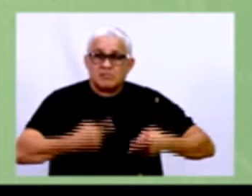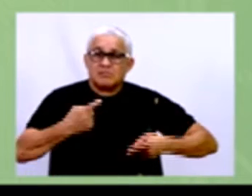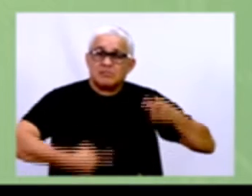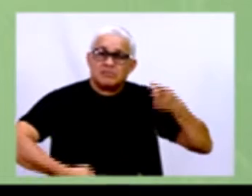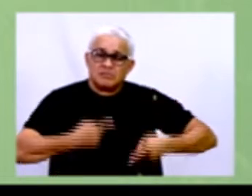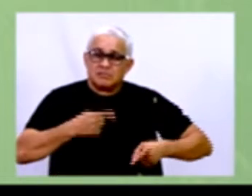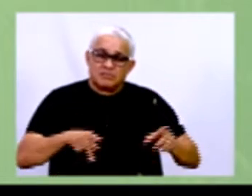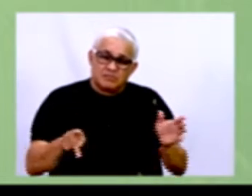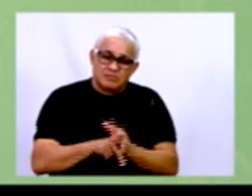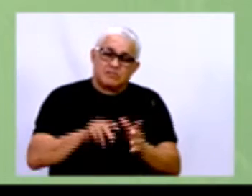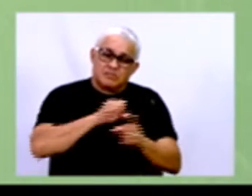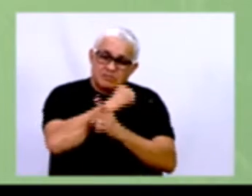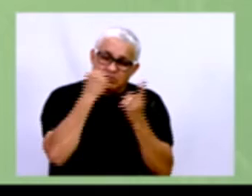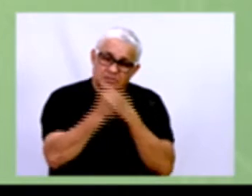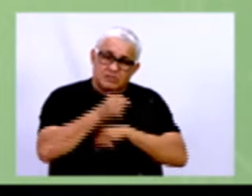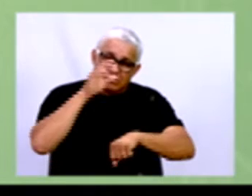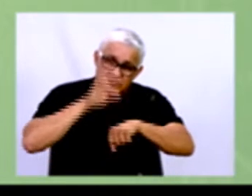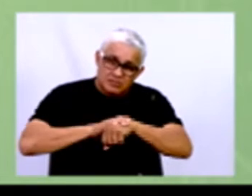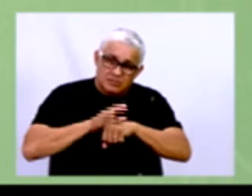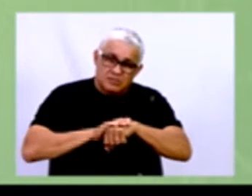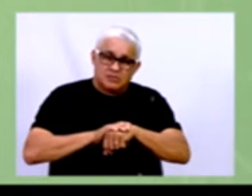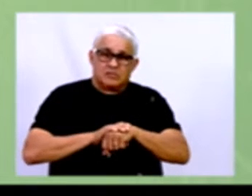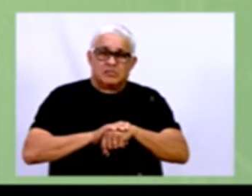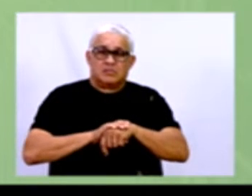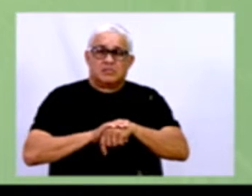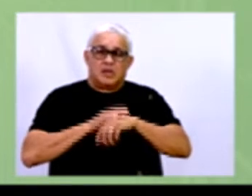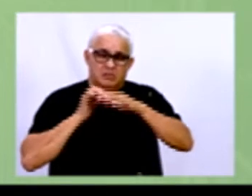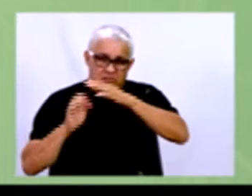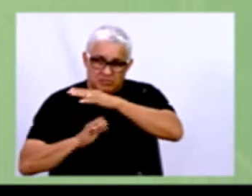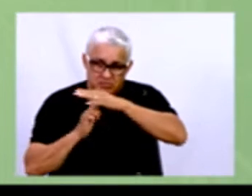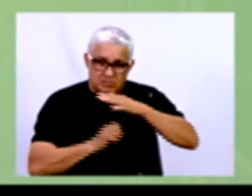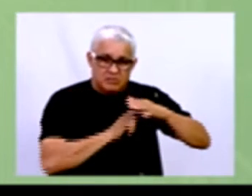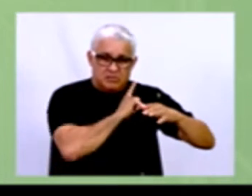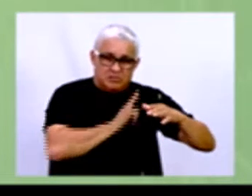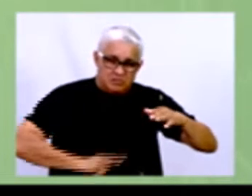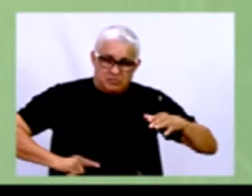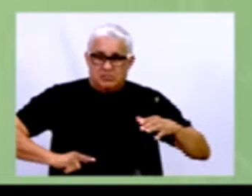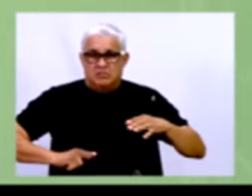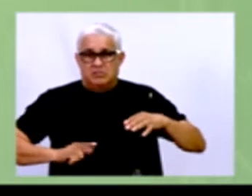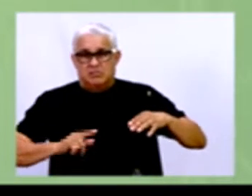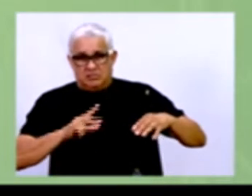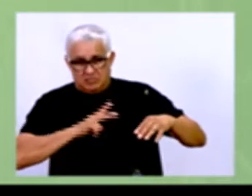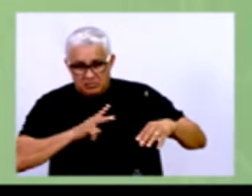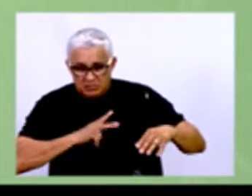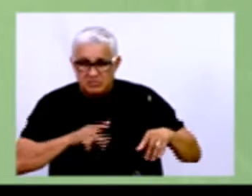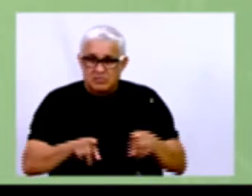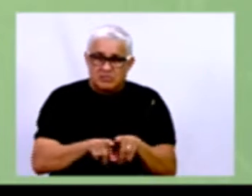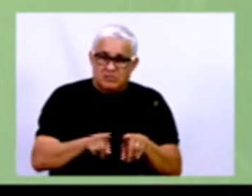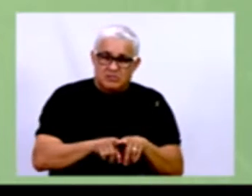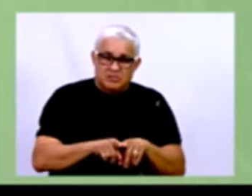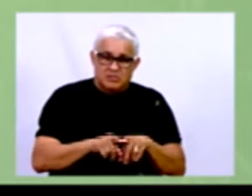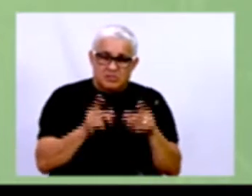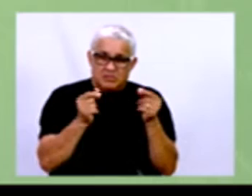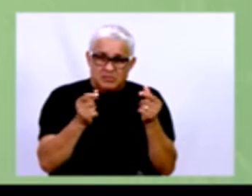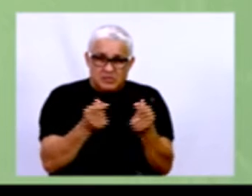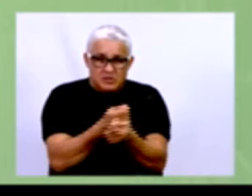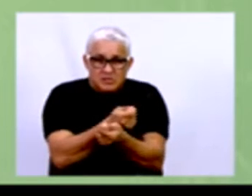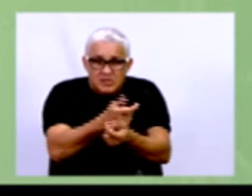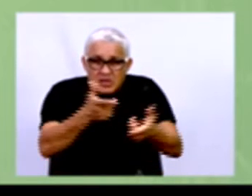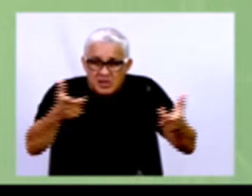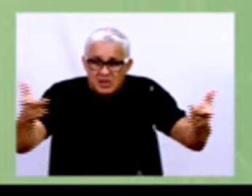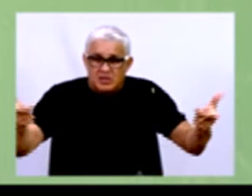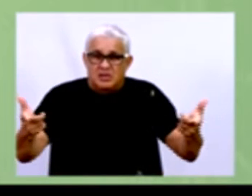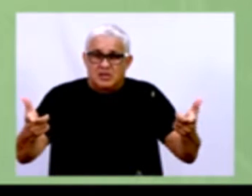da sociedade, dos órgãos, das instituições que a compõem, para que essa distribuição tenha uma